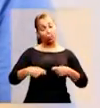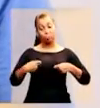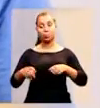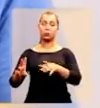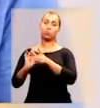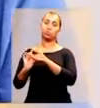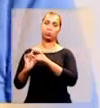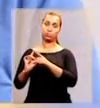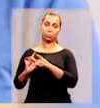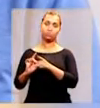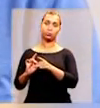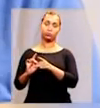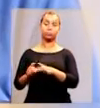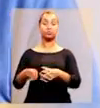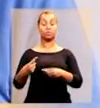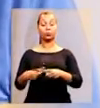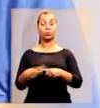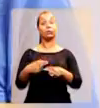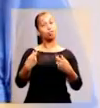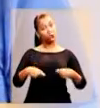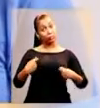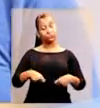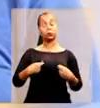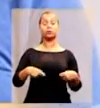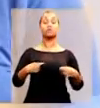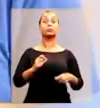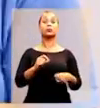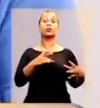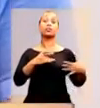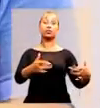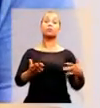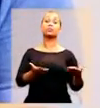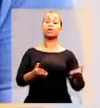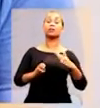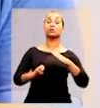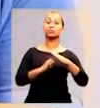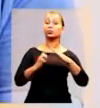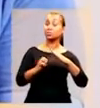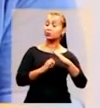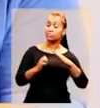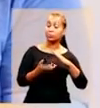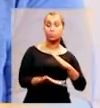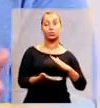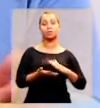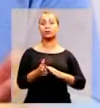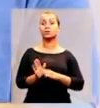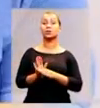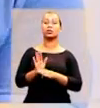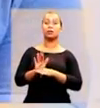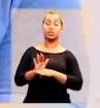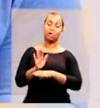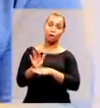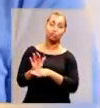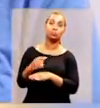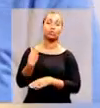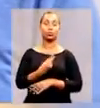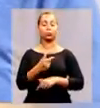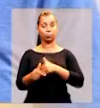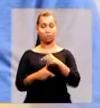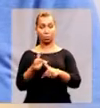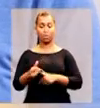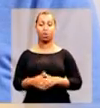mais dependentes. Né? Porque a gente depende, inclusive, da boa vontade das empresas que financiam nosso trabalho.